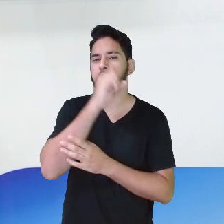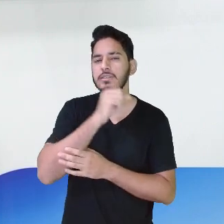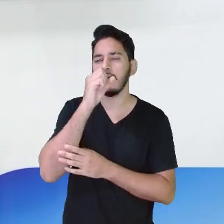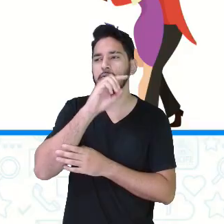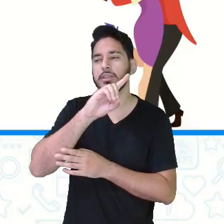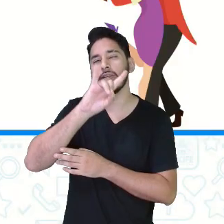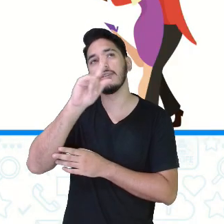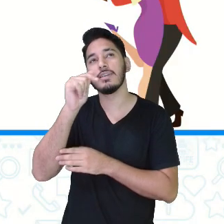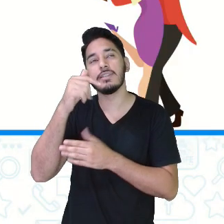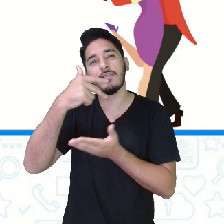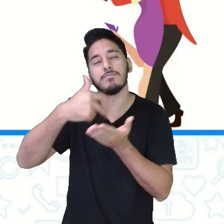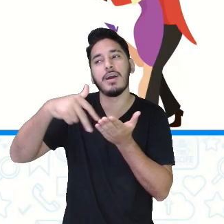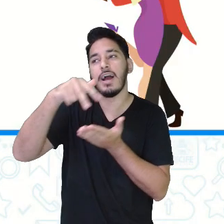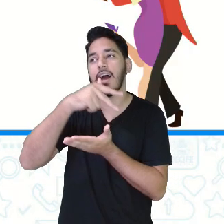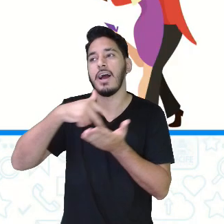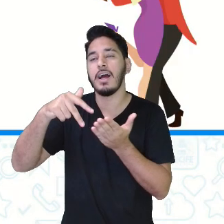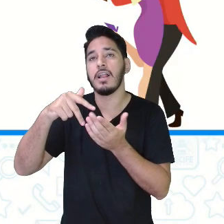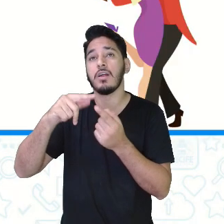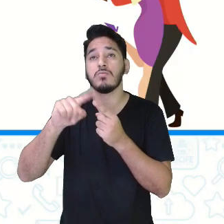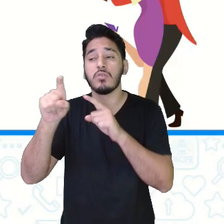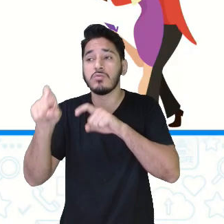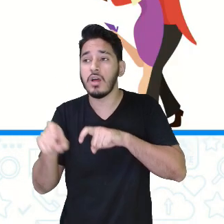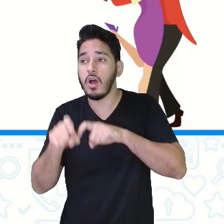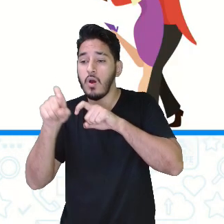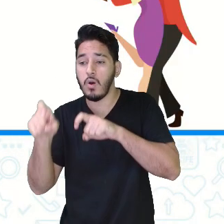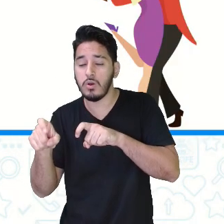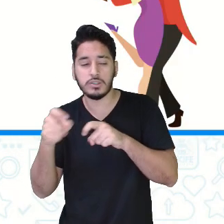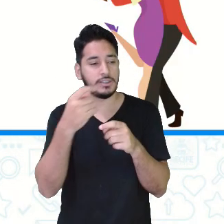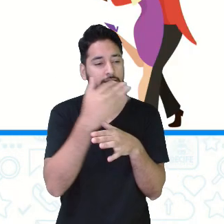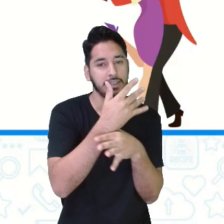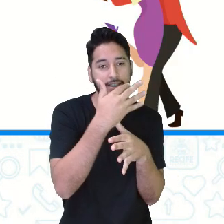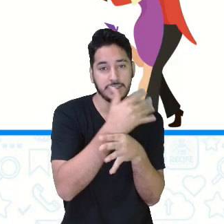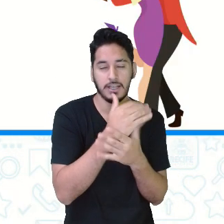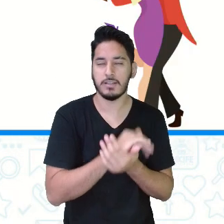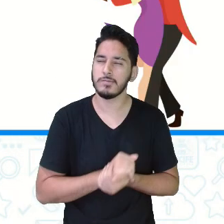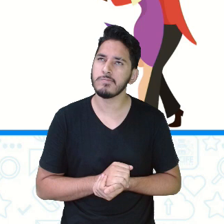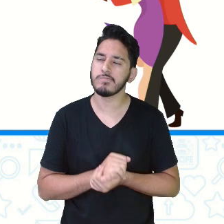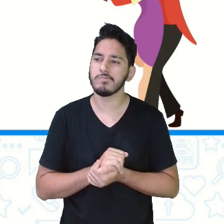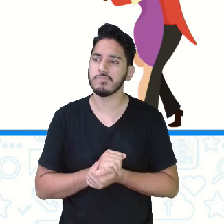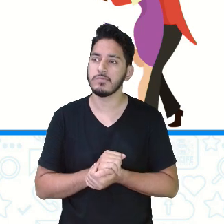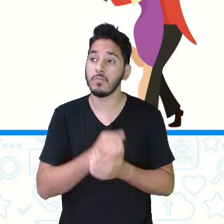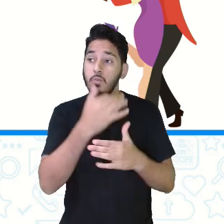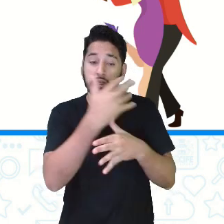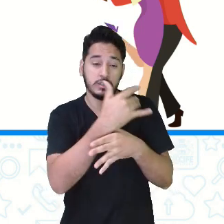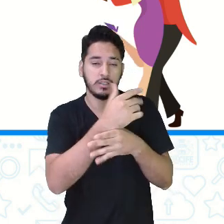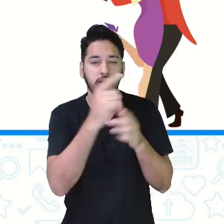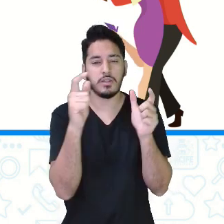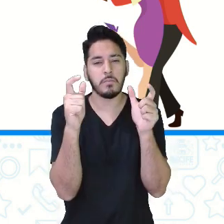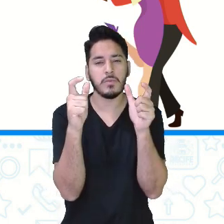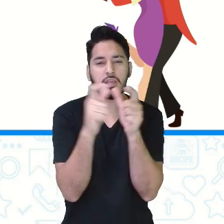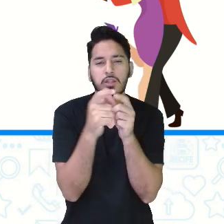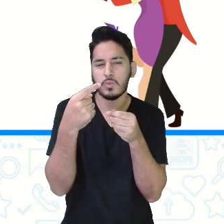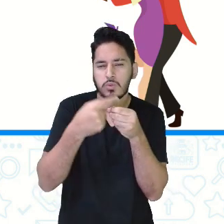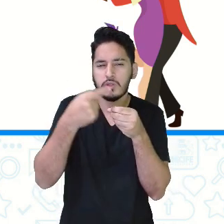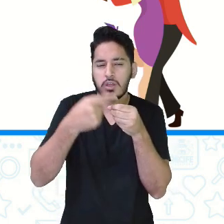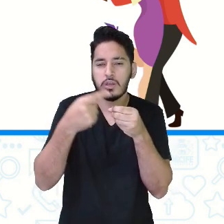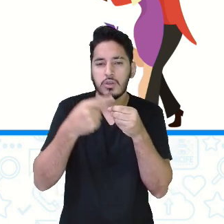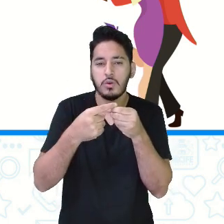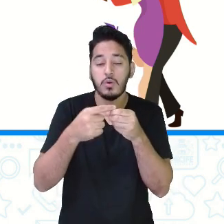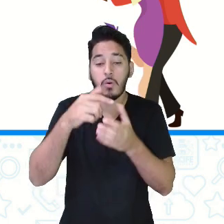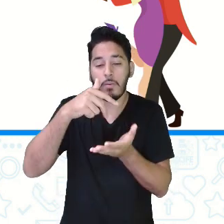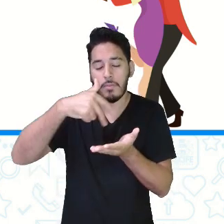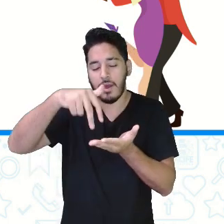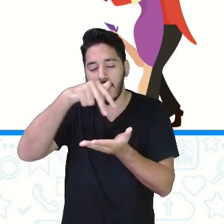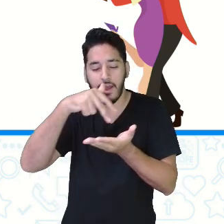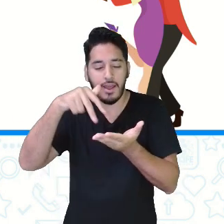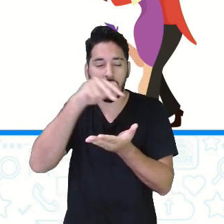Sábado é dia de baile, tanto na roça quanto na cidade. Numa cidade pequena do interior, o baile